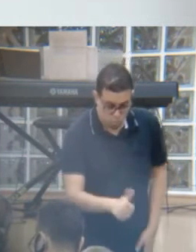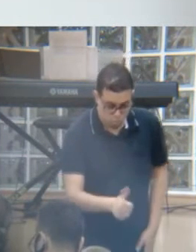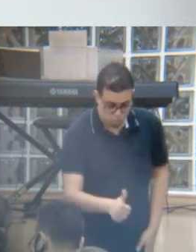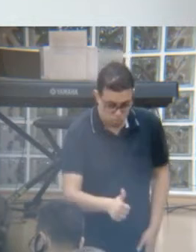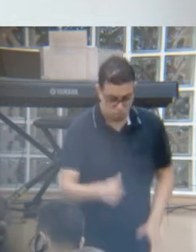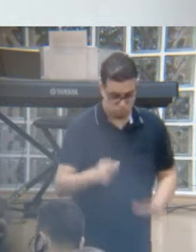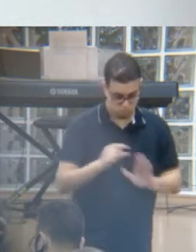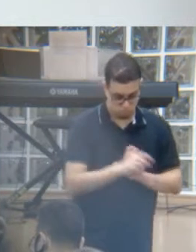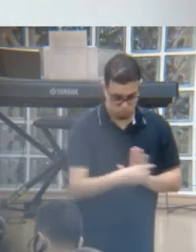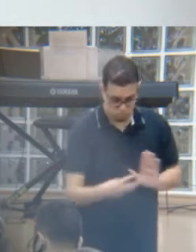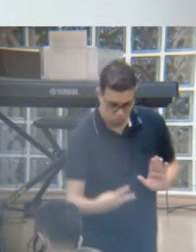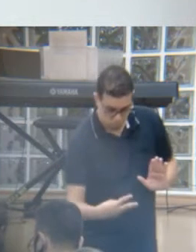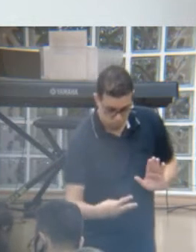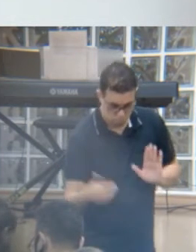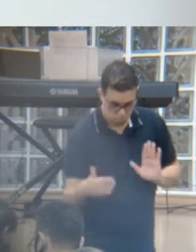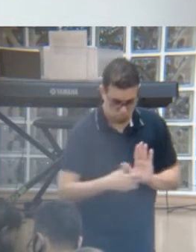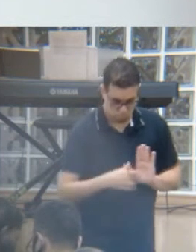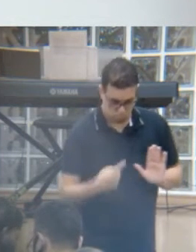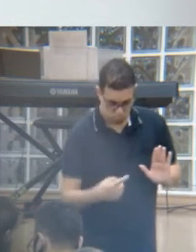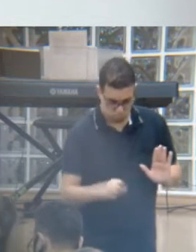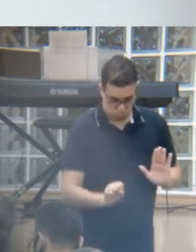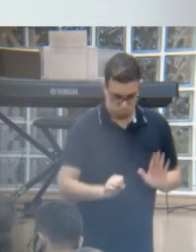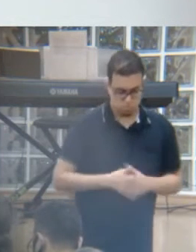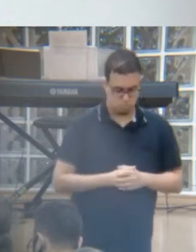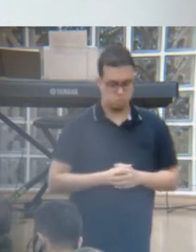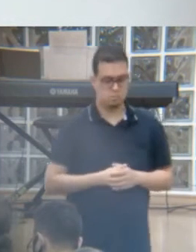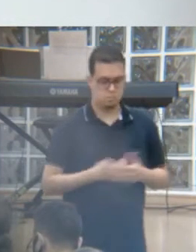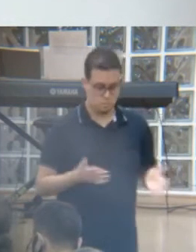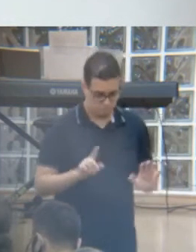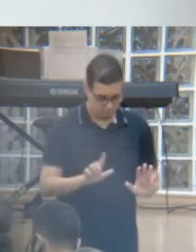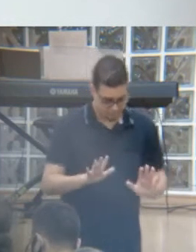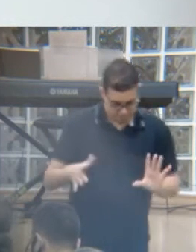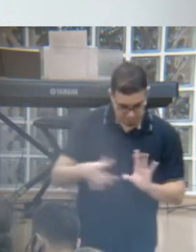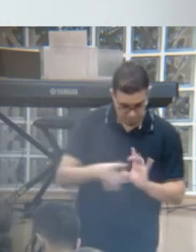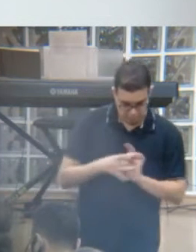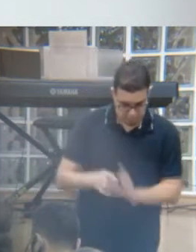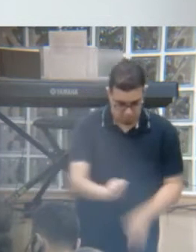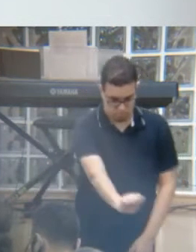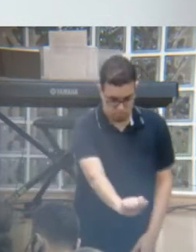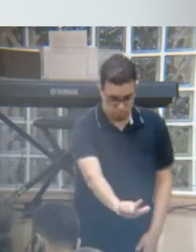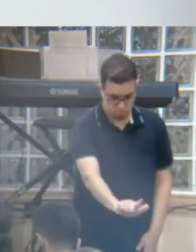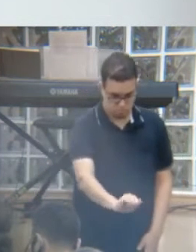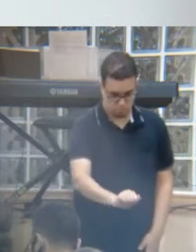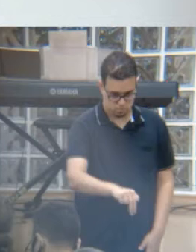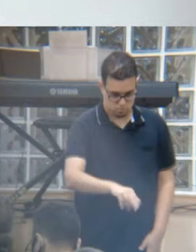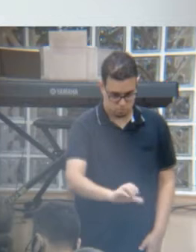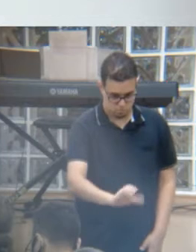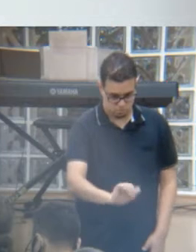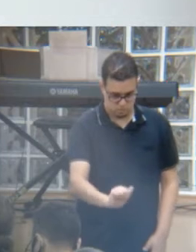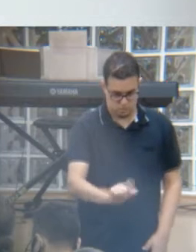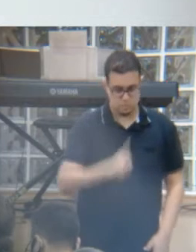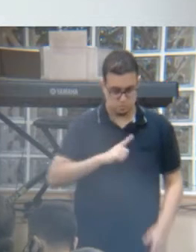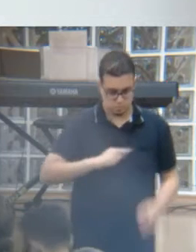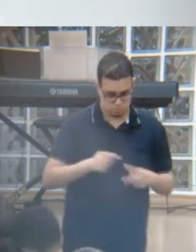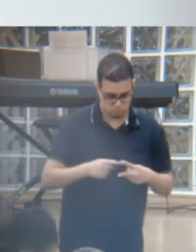basicamente em duas partes. A primeira é a parte do compromisso. A segunda é a parte da recompensa. Então,